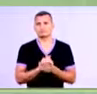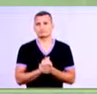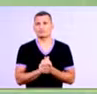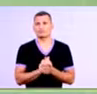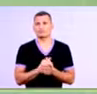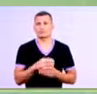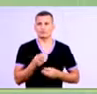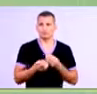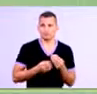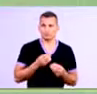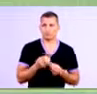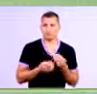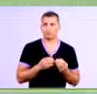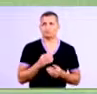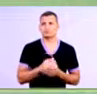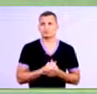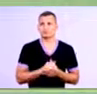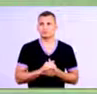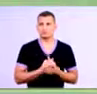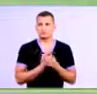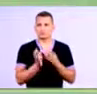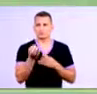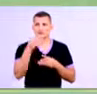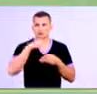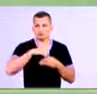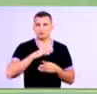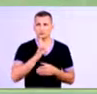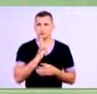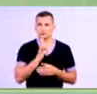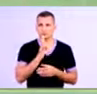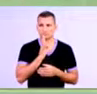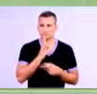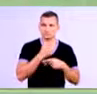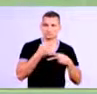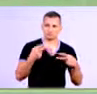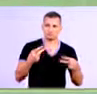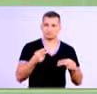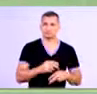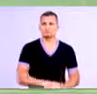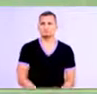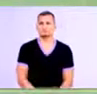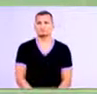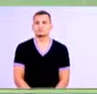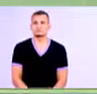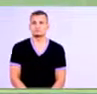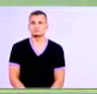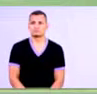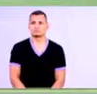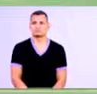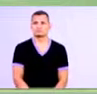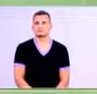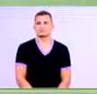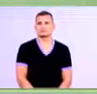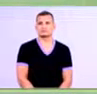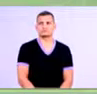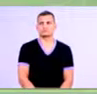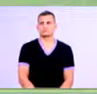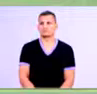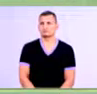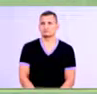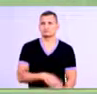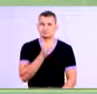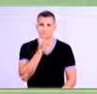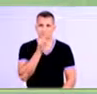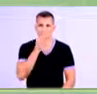sobre o funcionamento interno do conhecimento dos objetos. Então em questão de modelos mentais,